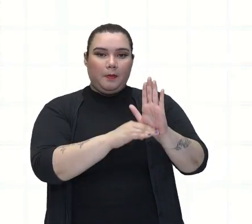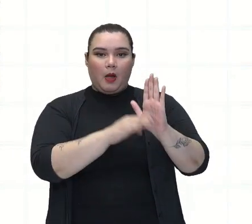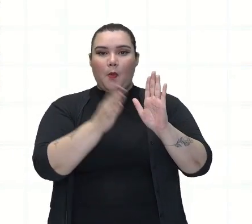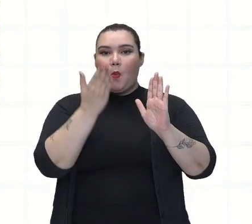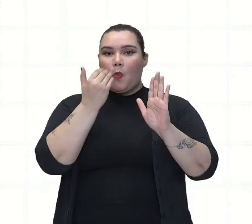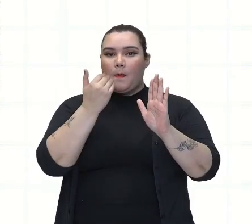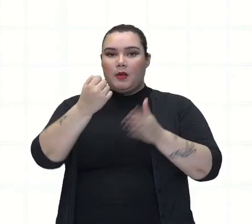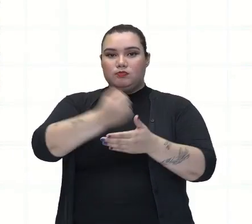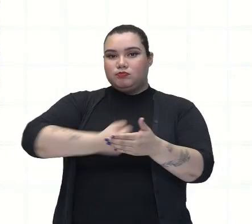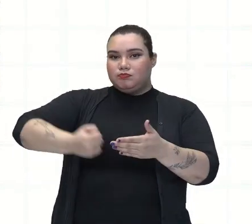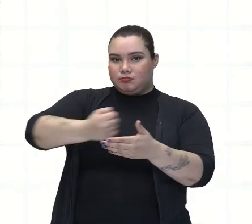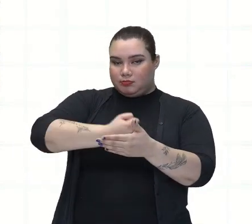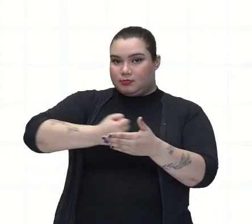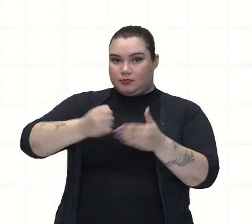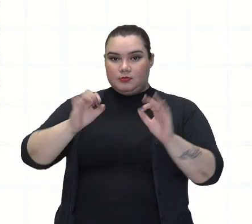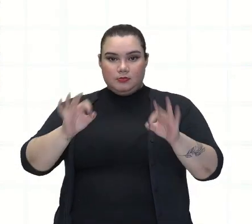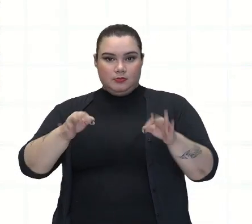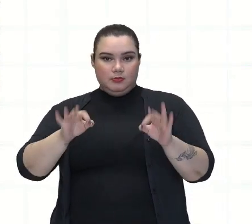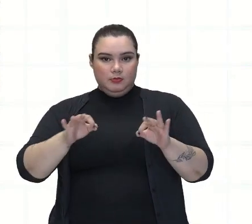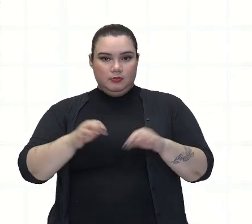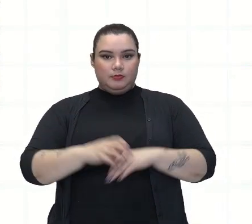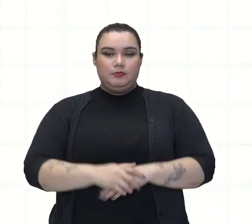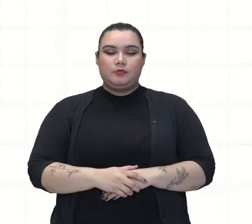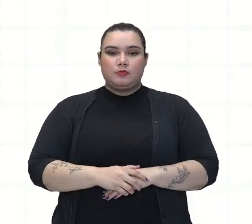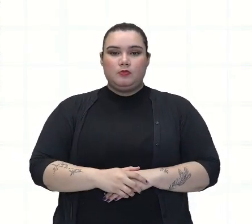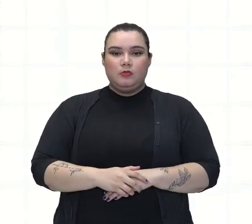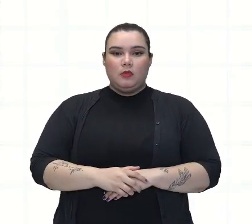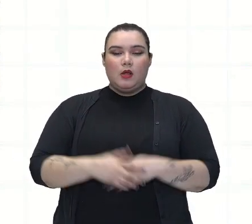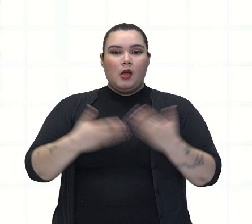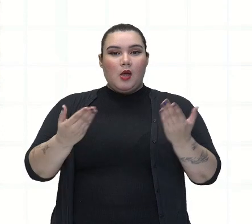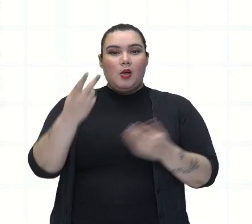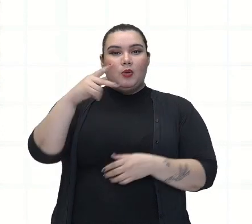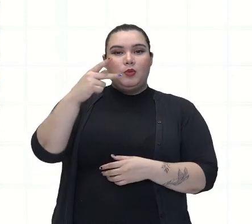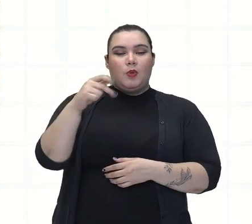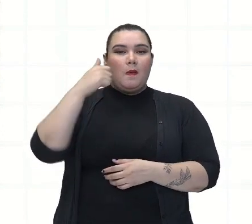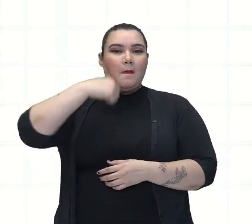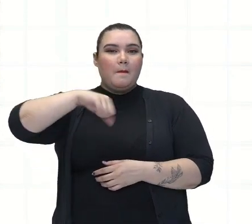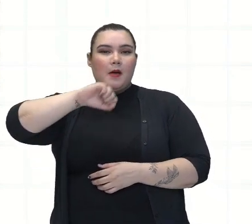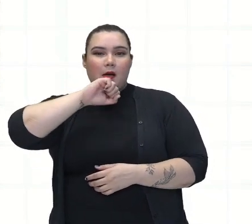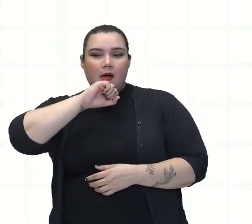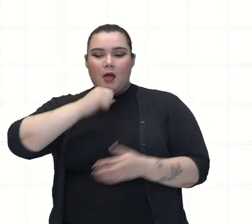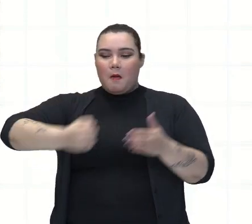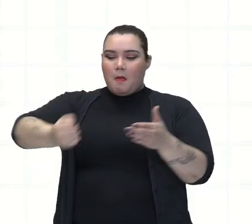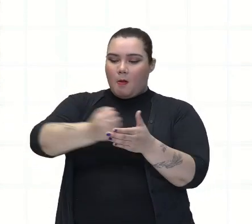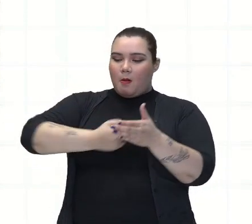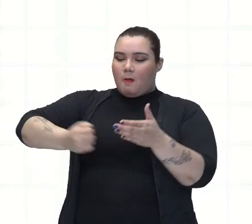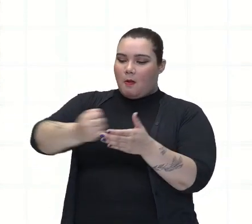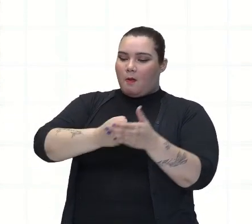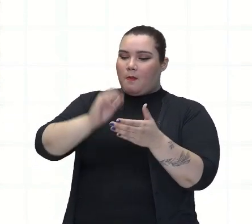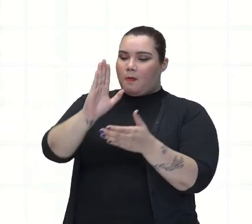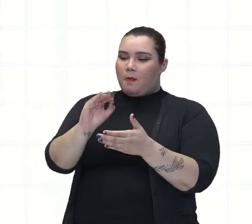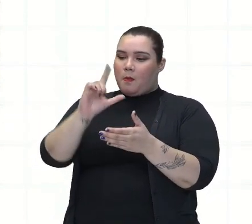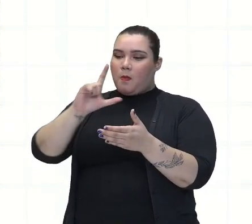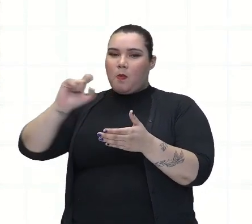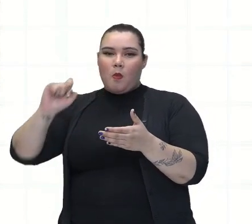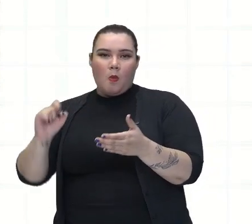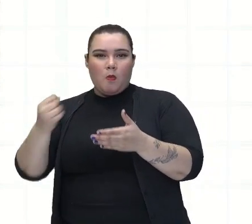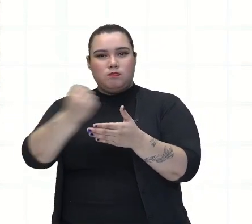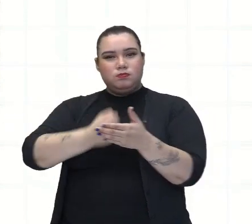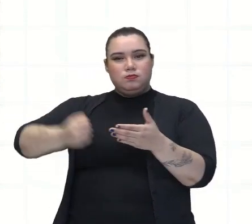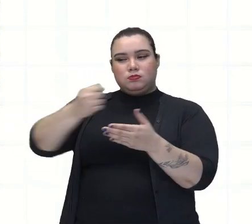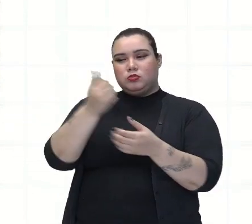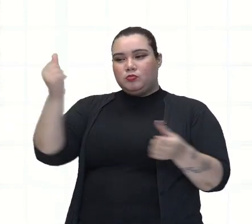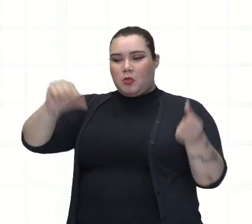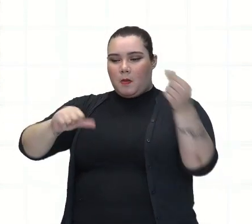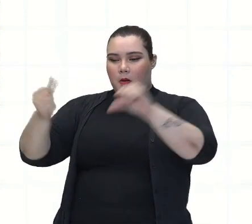receita. Certo? Então, quando a sua mãe está lá fazendo um bolo ou uma bola, enfim,